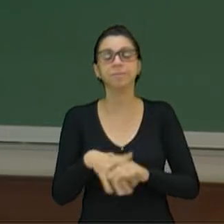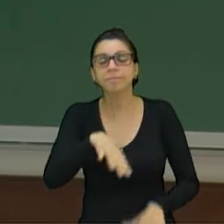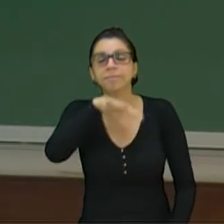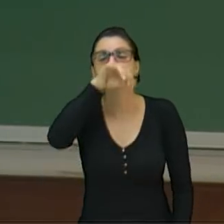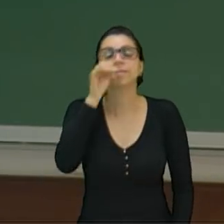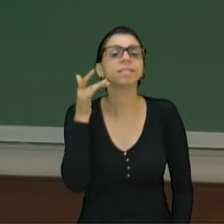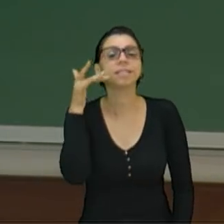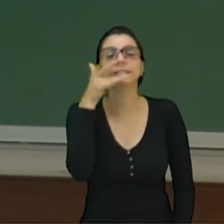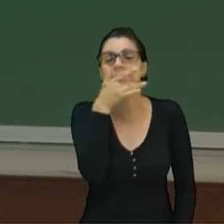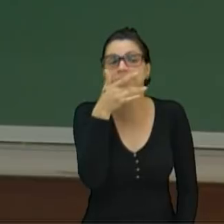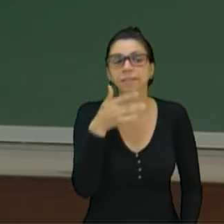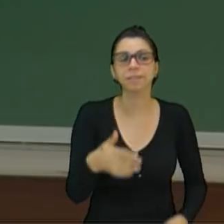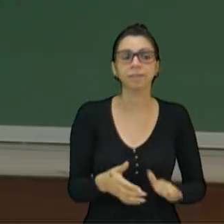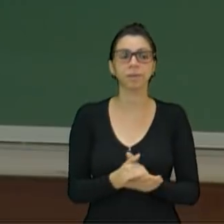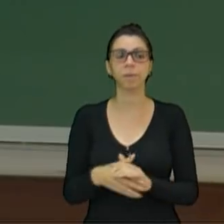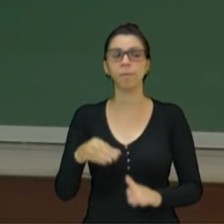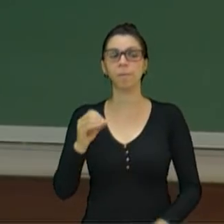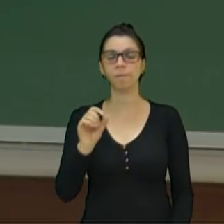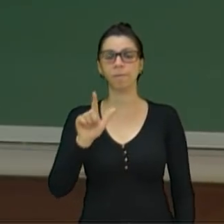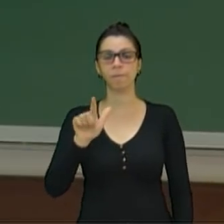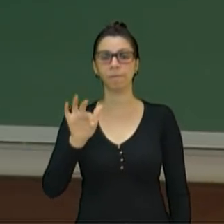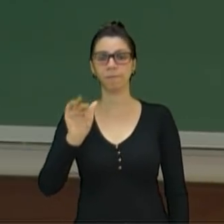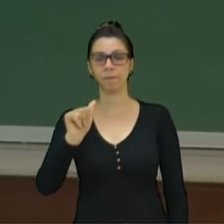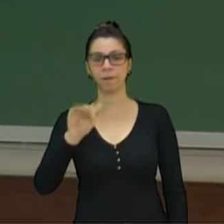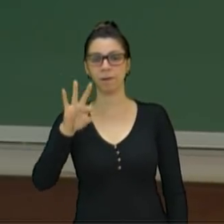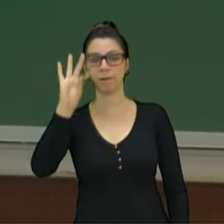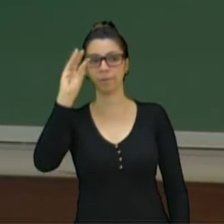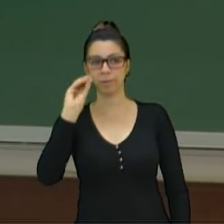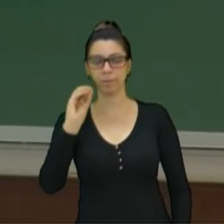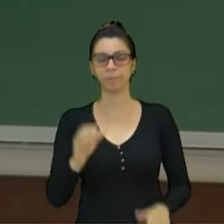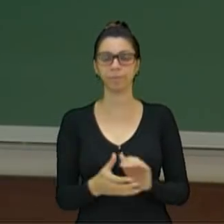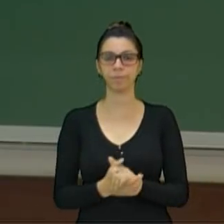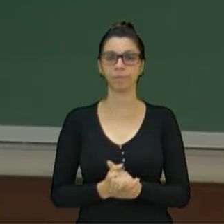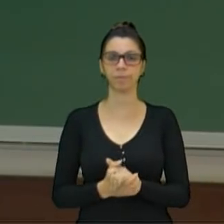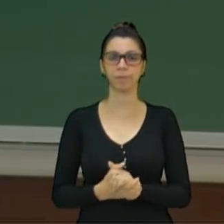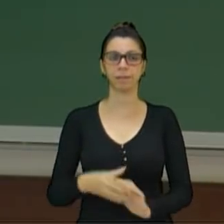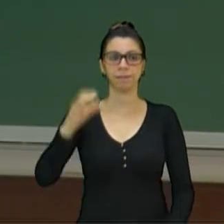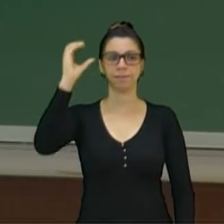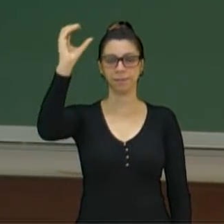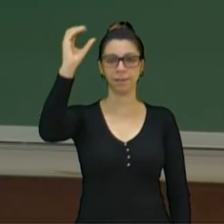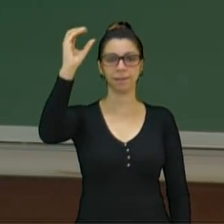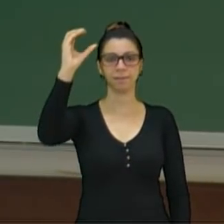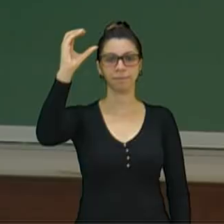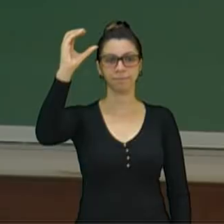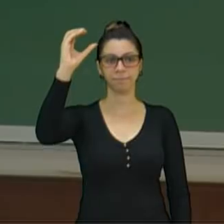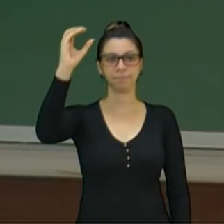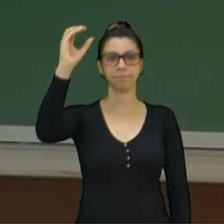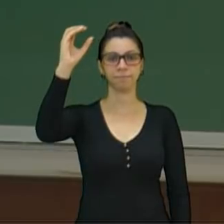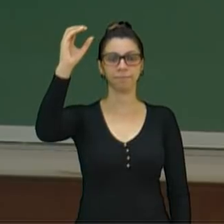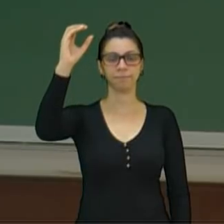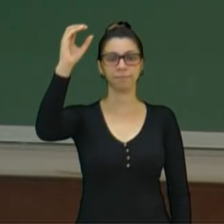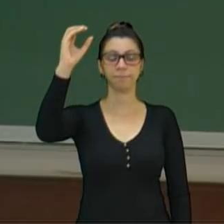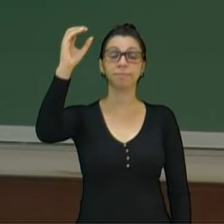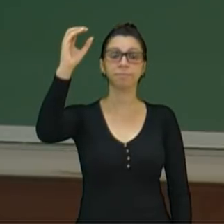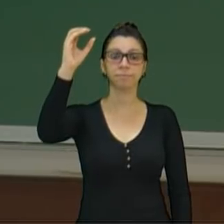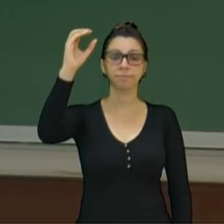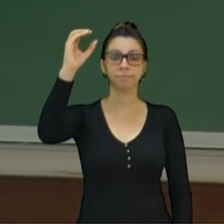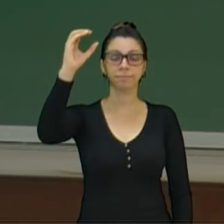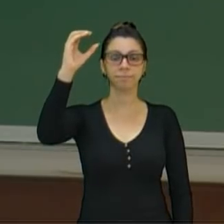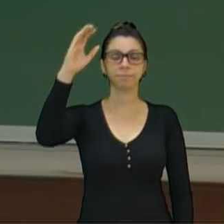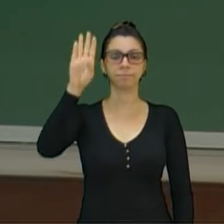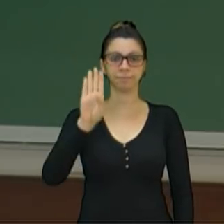relacionado ao olfato. Vamos ver a resposta correta? Ficou C para tato,